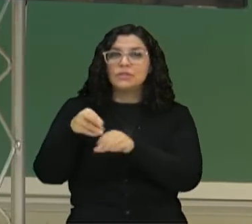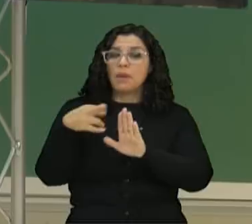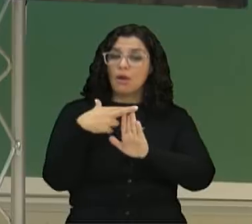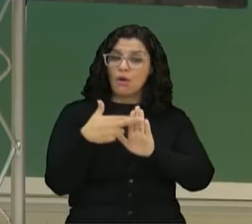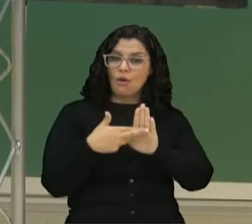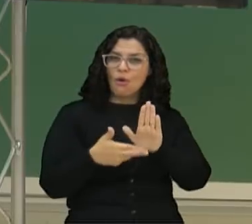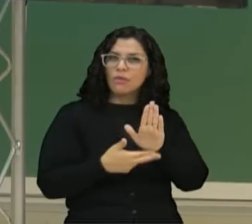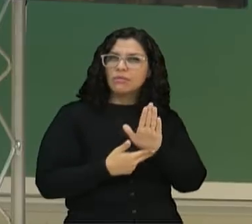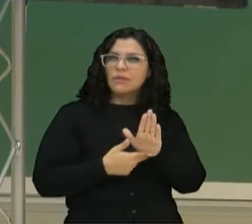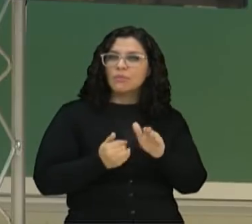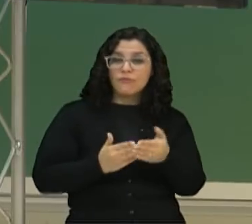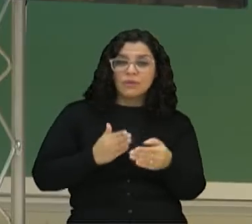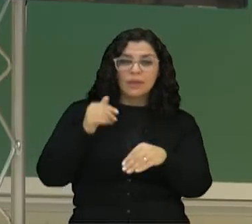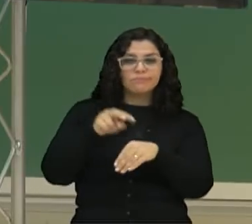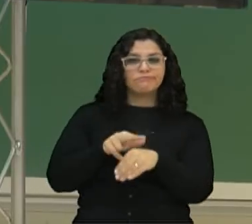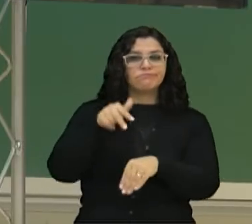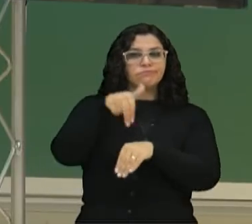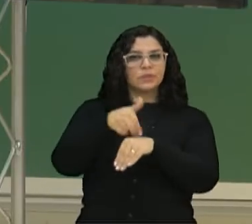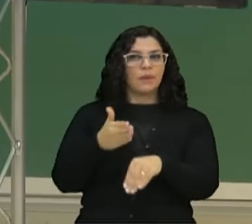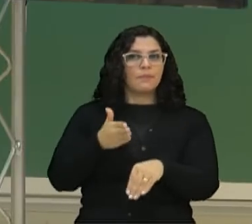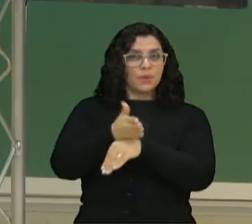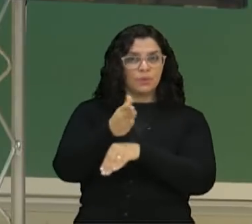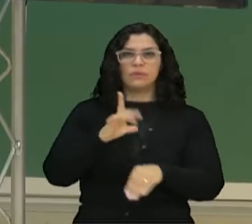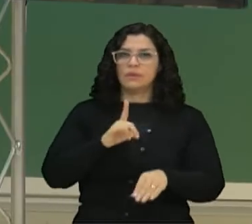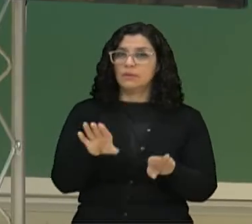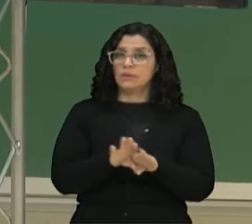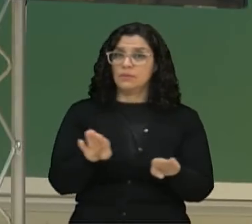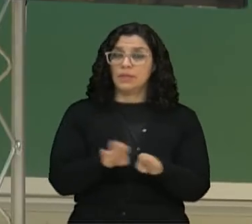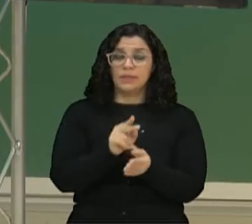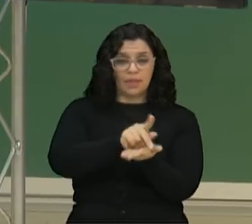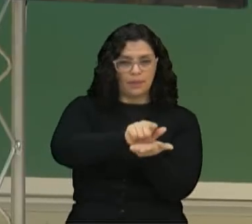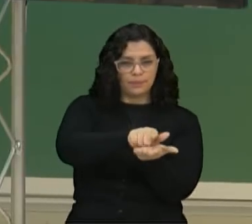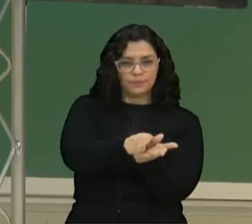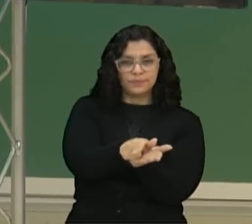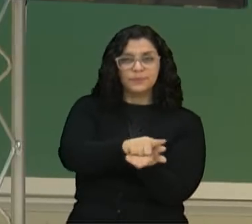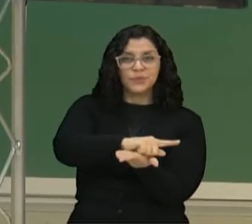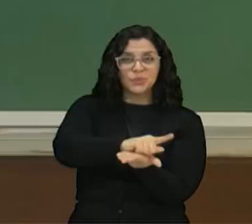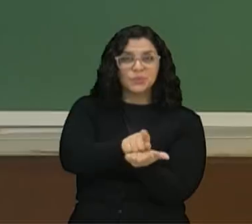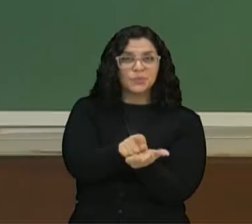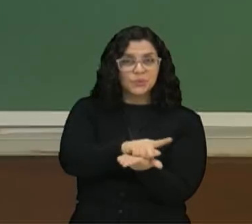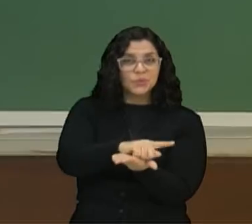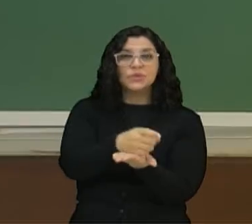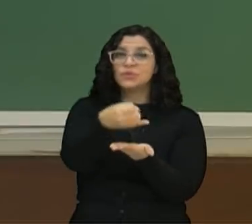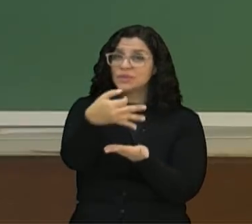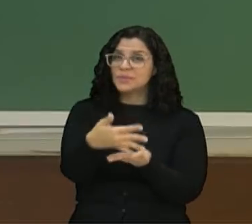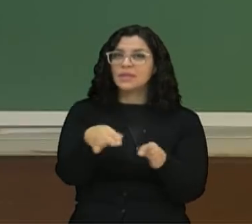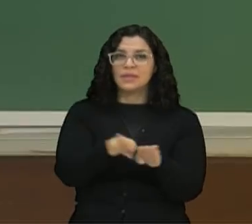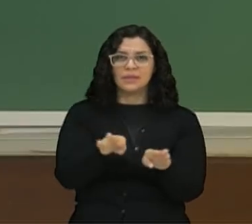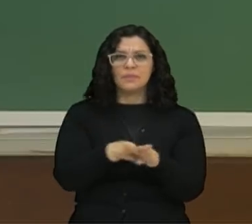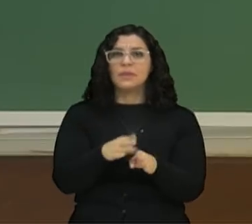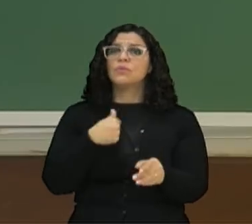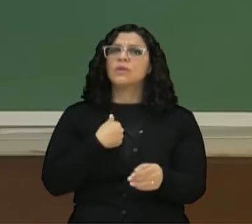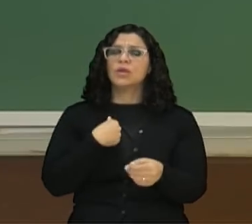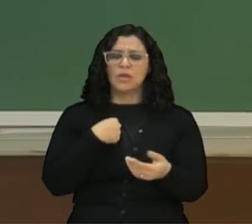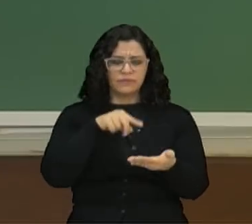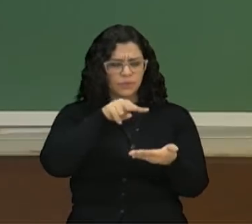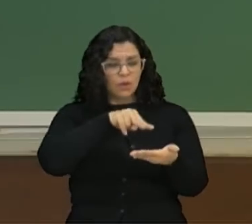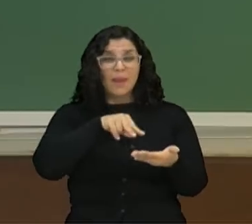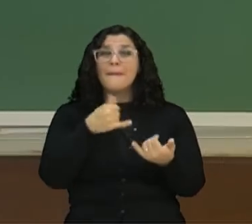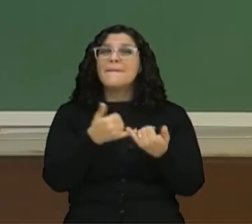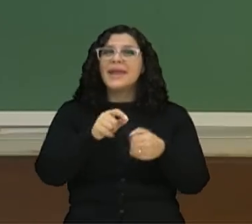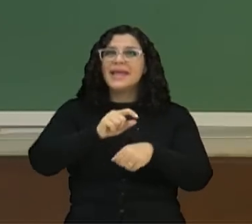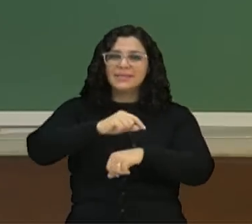os obstáculos que a gente vai ter, né? E uma bússola, que a prof já falou, né, que é aquele objeto que nos orienta,